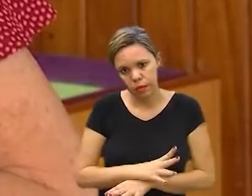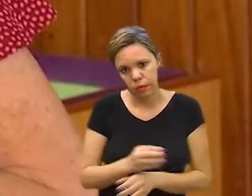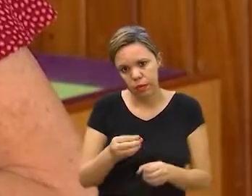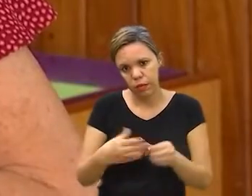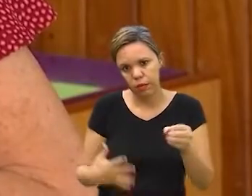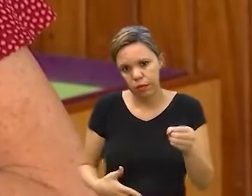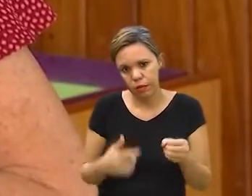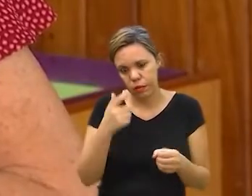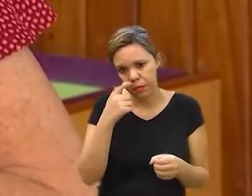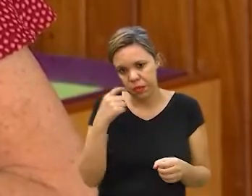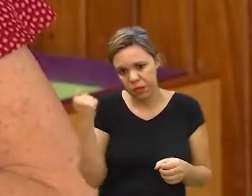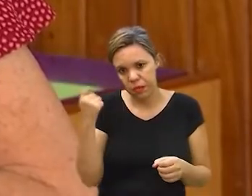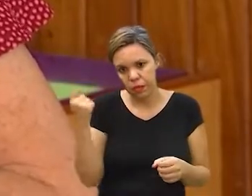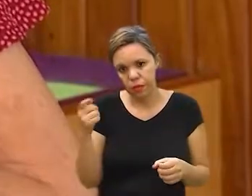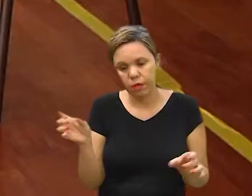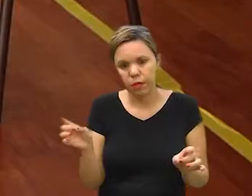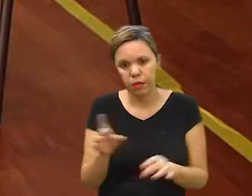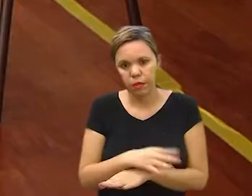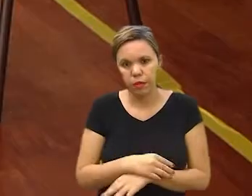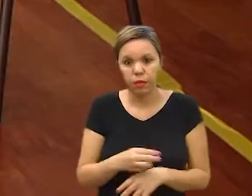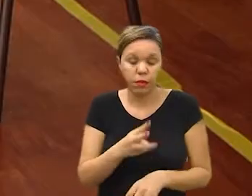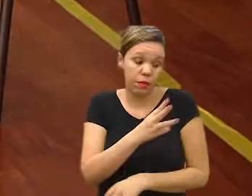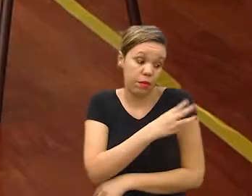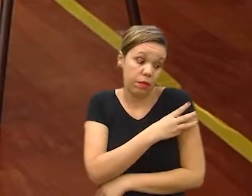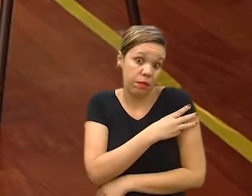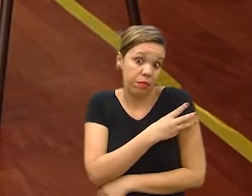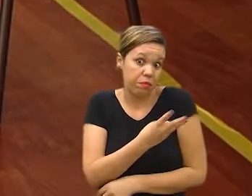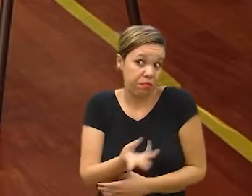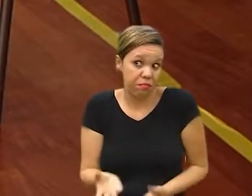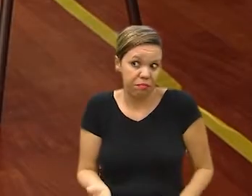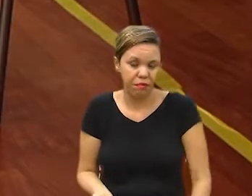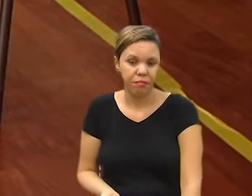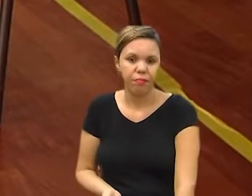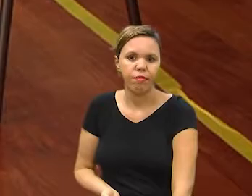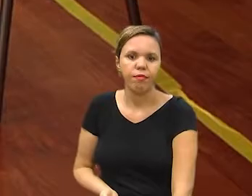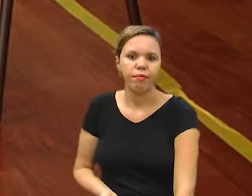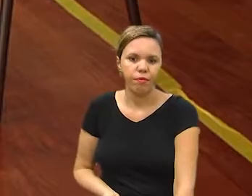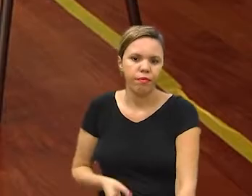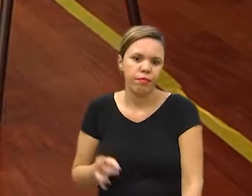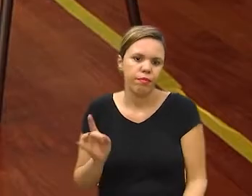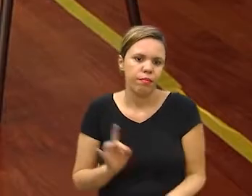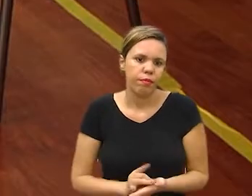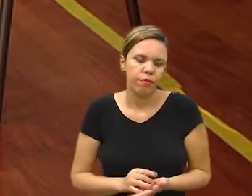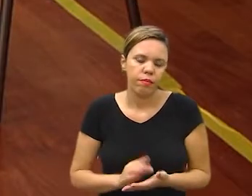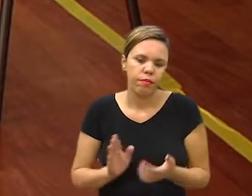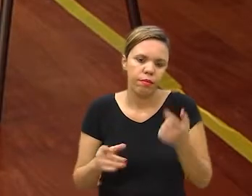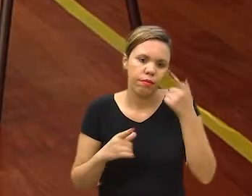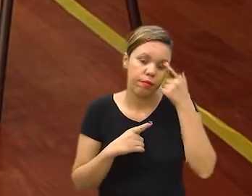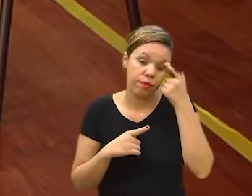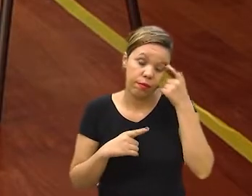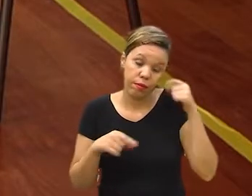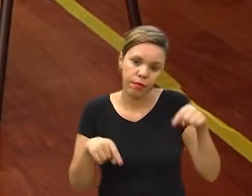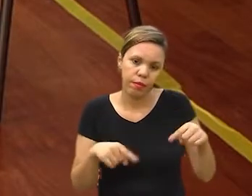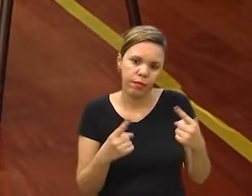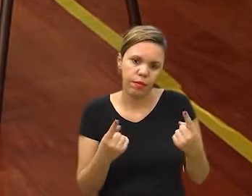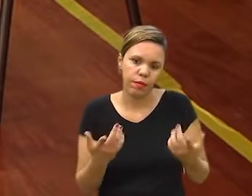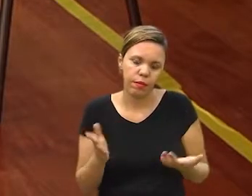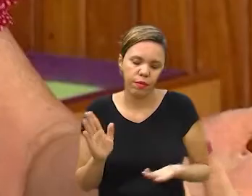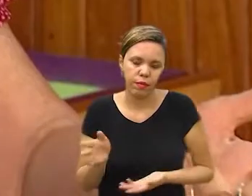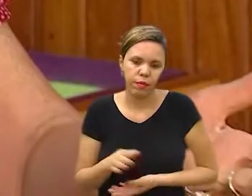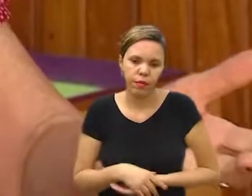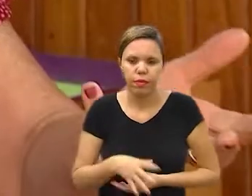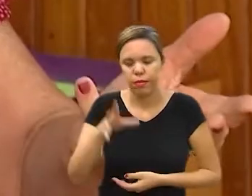conteúdo muito forte que já está pronto para ir para a terceira série. Aí ele precisa ter o desafio, porque ele